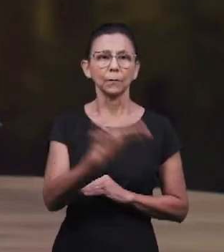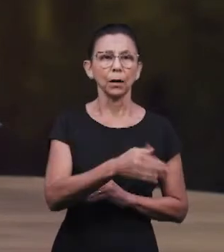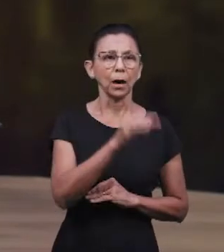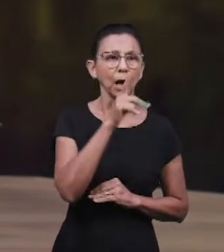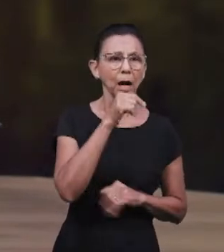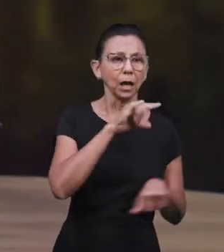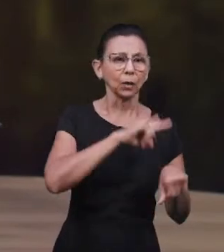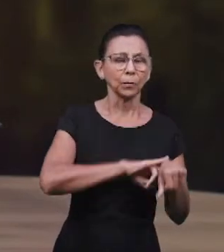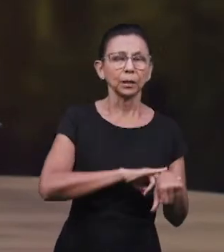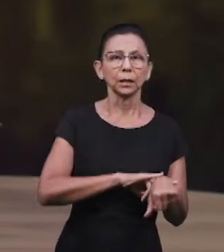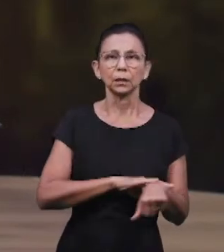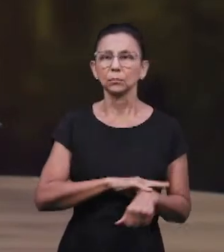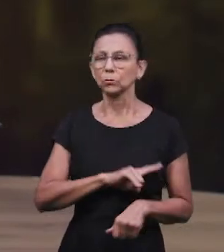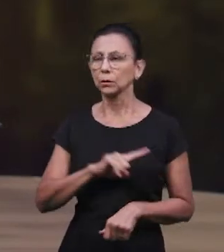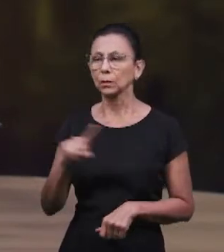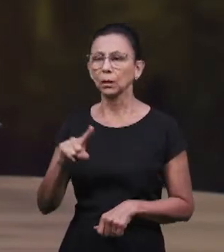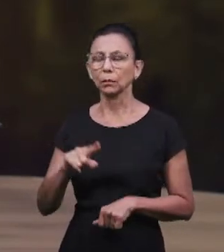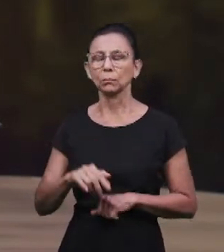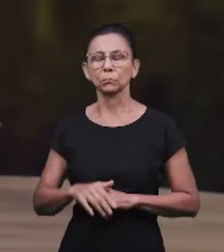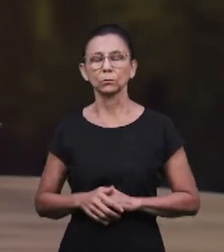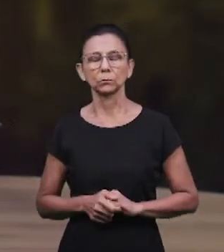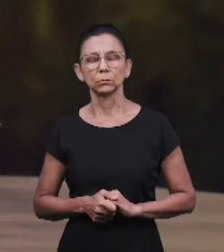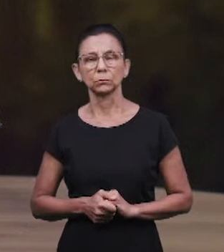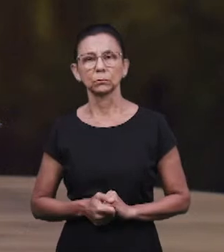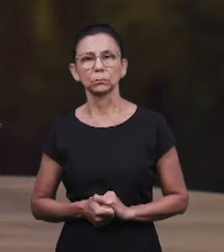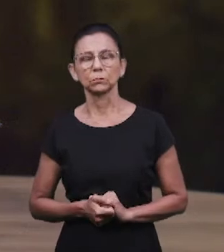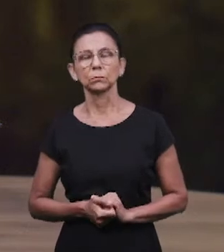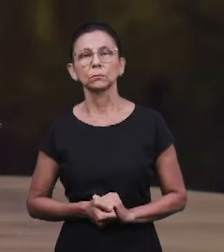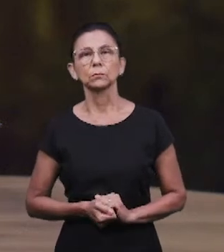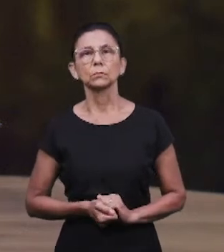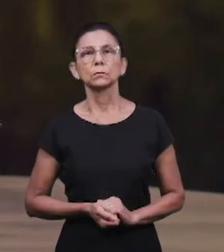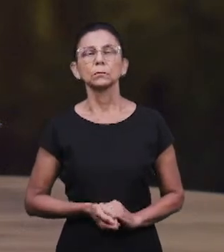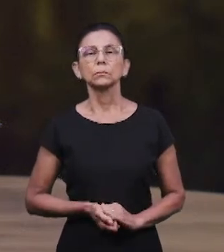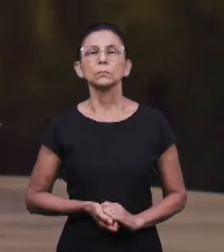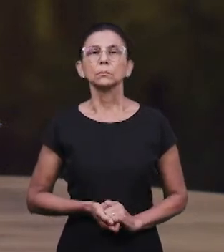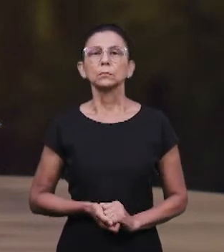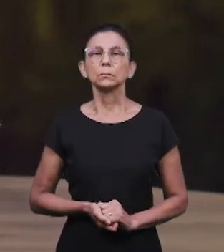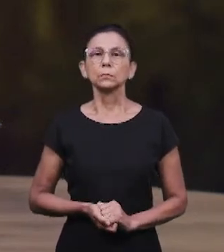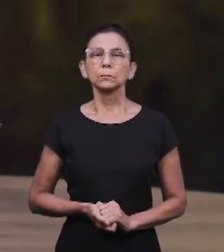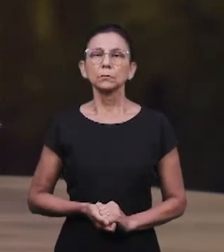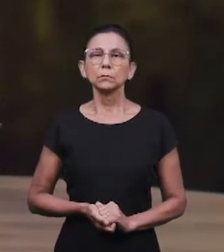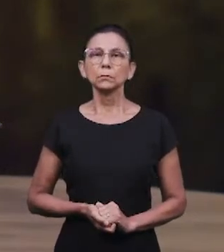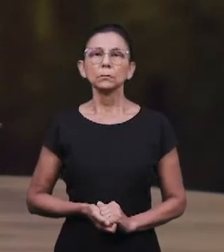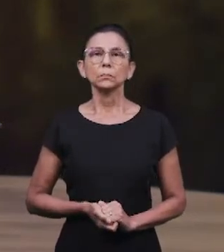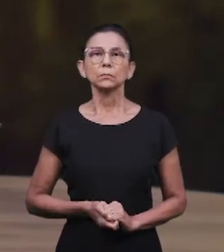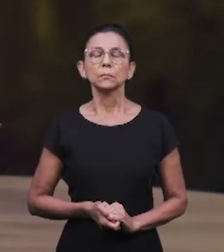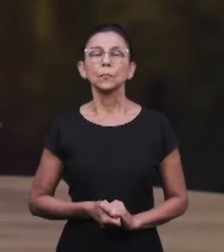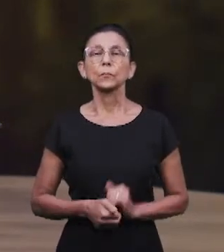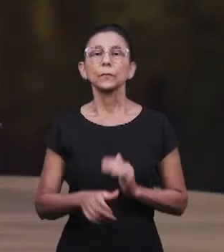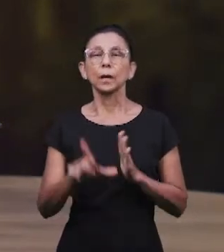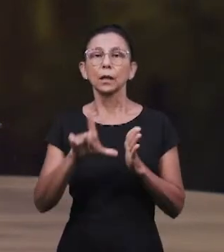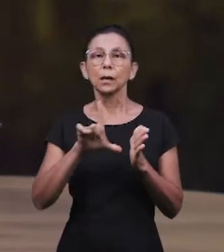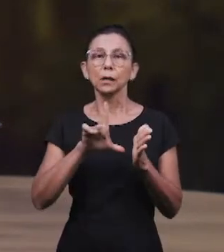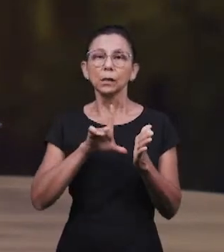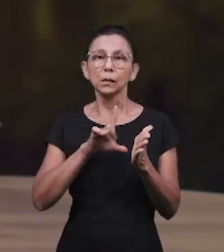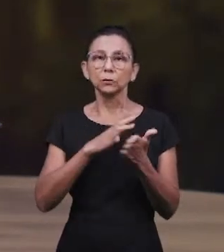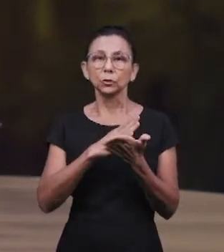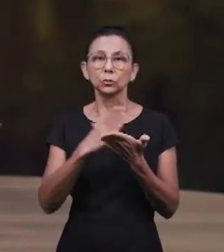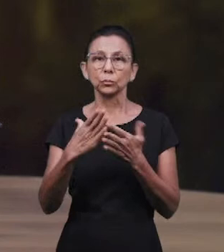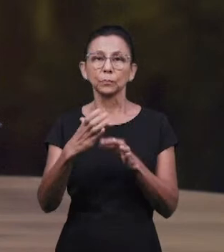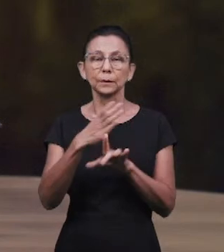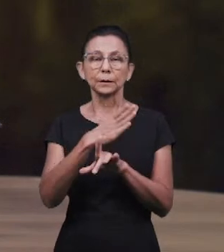Deus as ama muito. Lembrar as crianças sempre de beberem